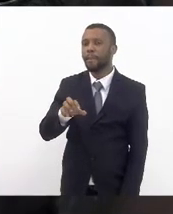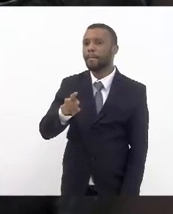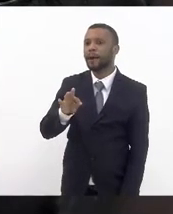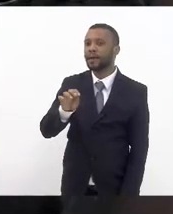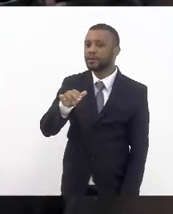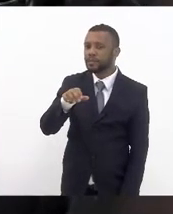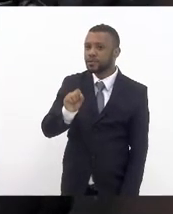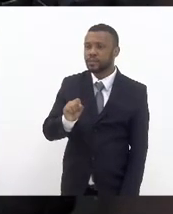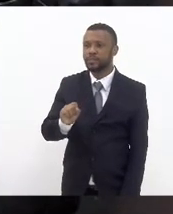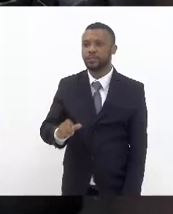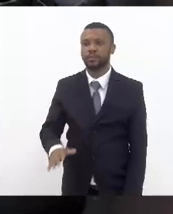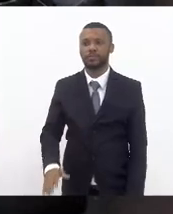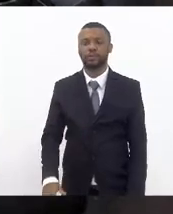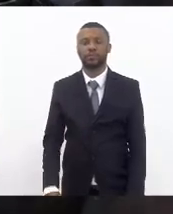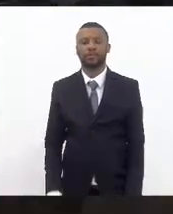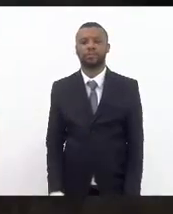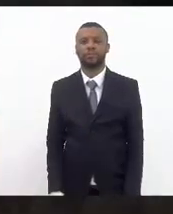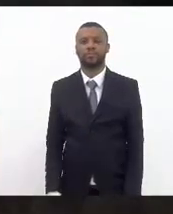Deputado Luiz Martins.